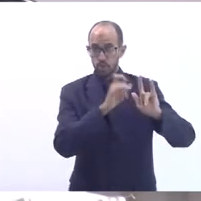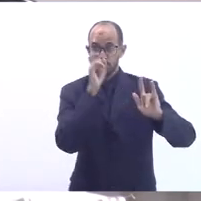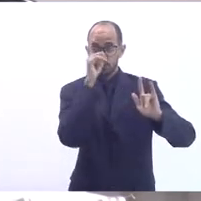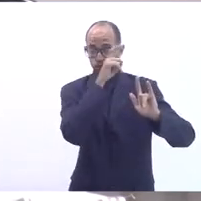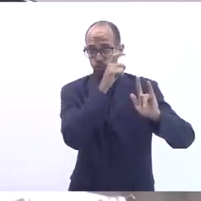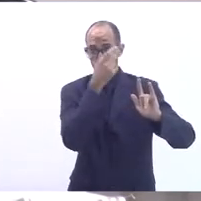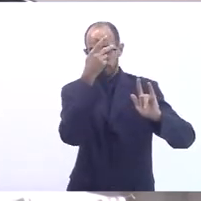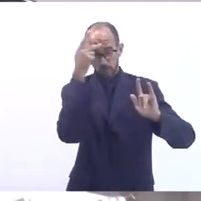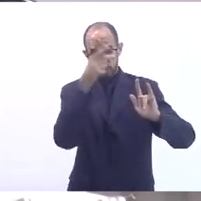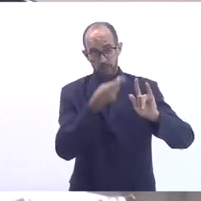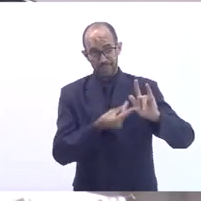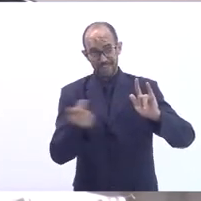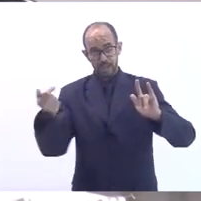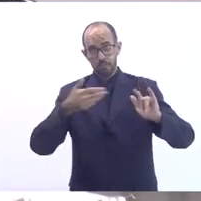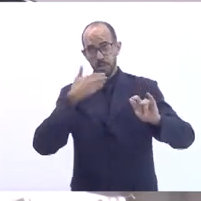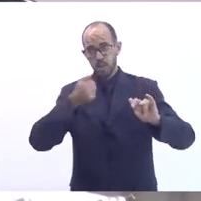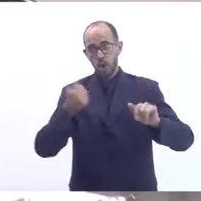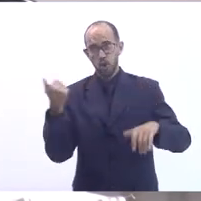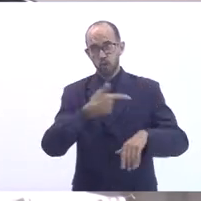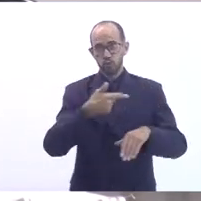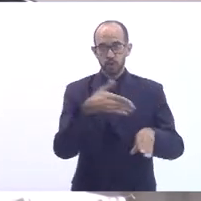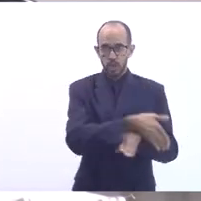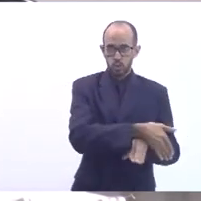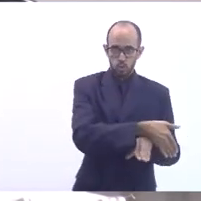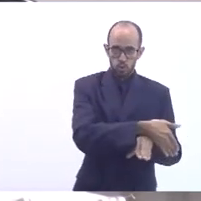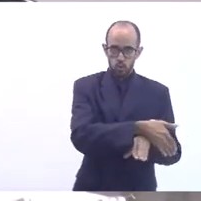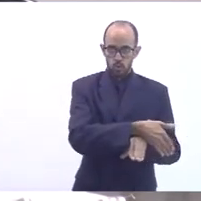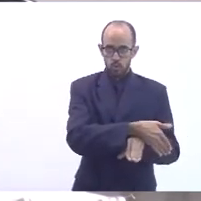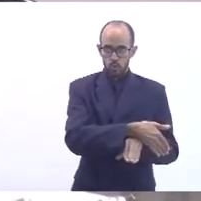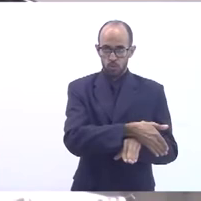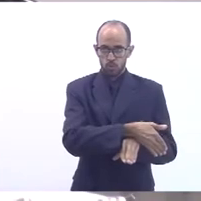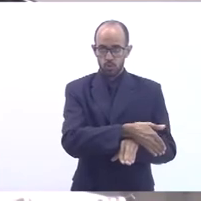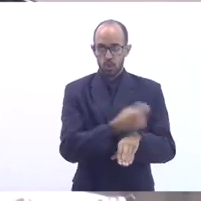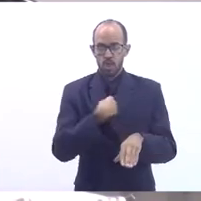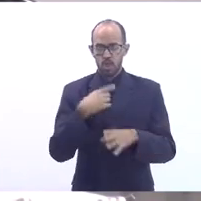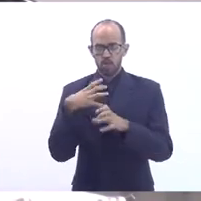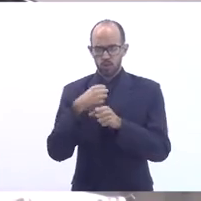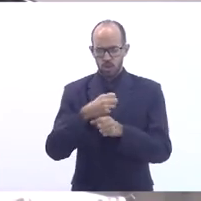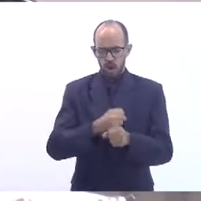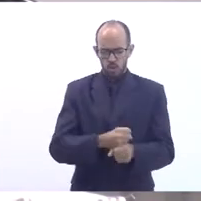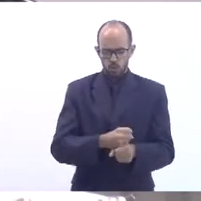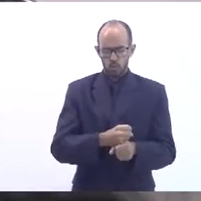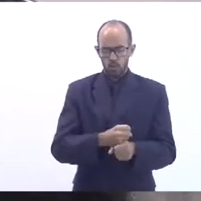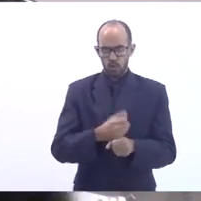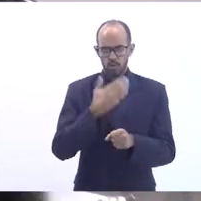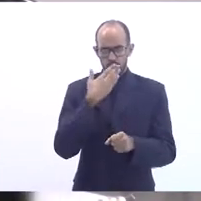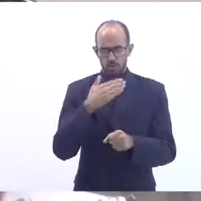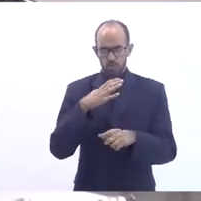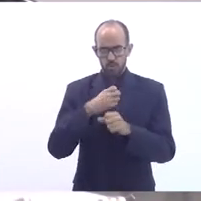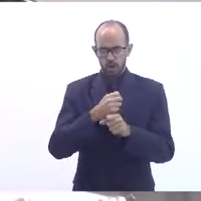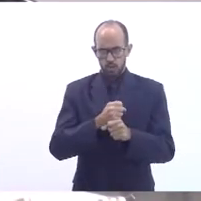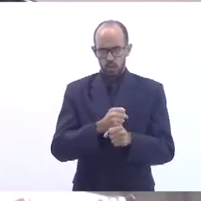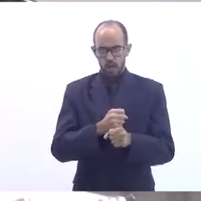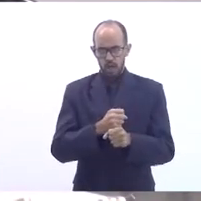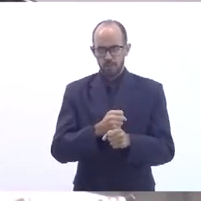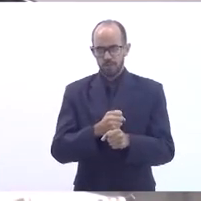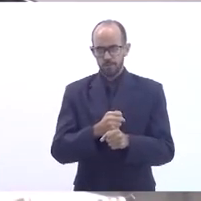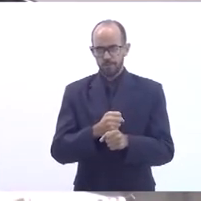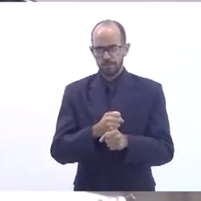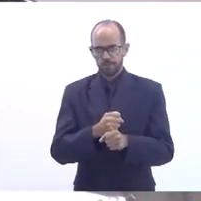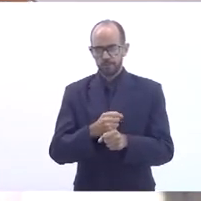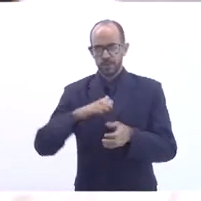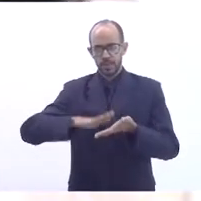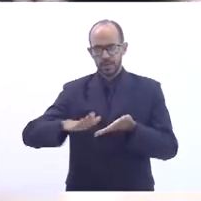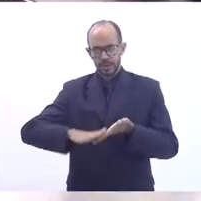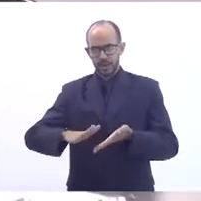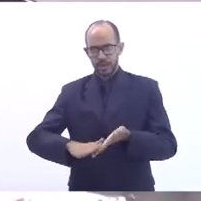do que entrou na realmente se gasta uma fortuna eu fiz um cálculo físicas e pedir para fazer um cálculo se